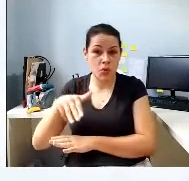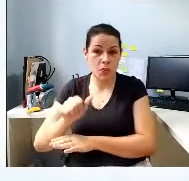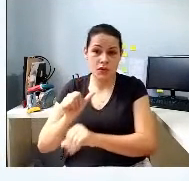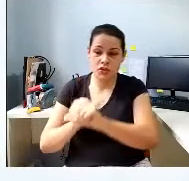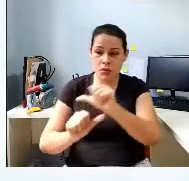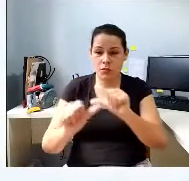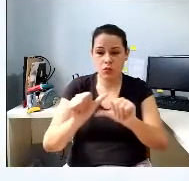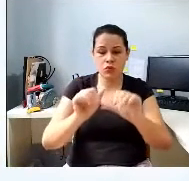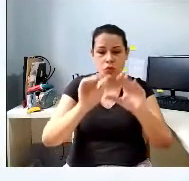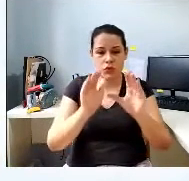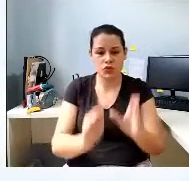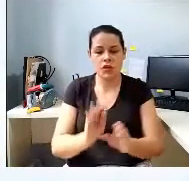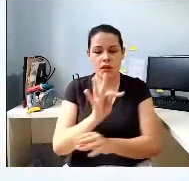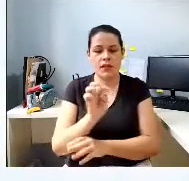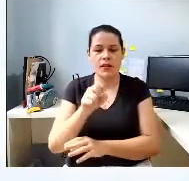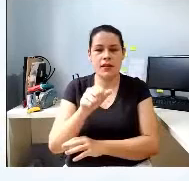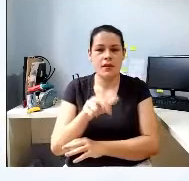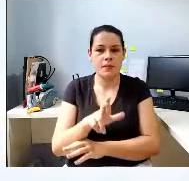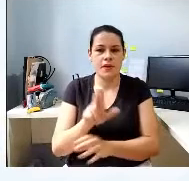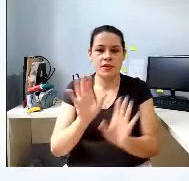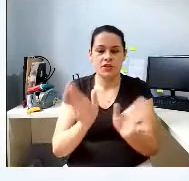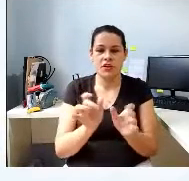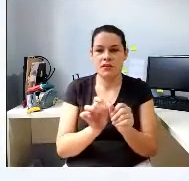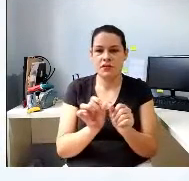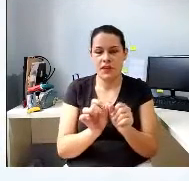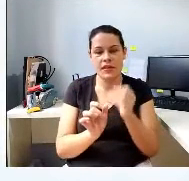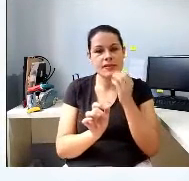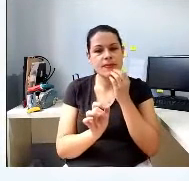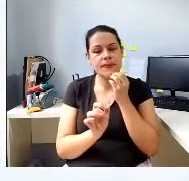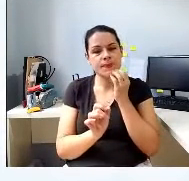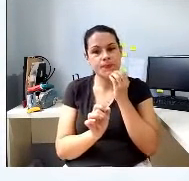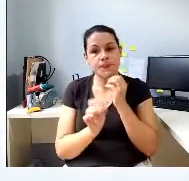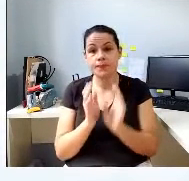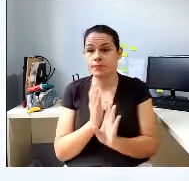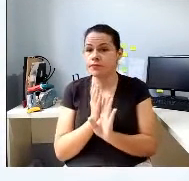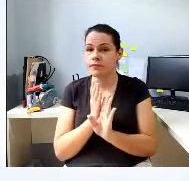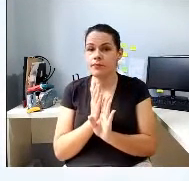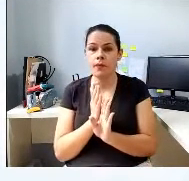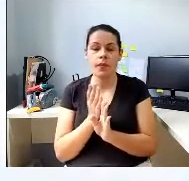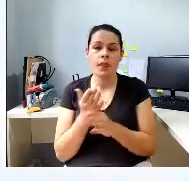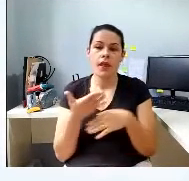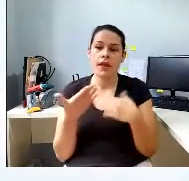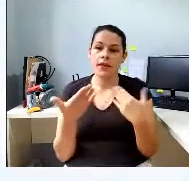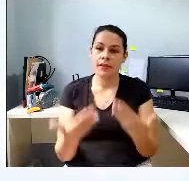Dilma em 2014 e 2015, foi